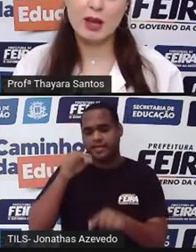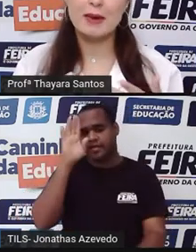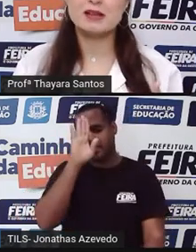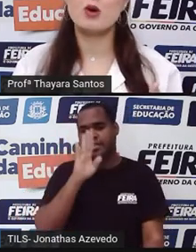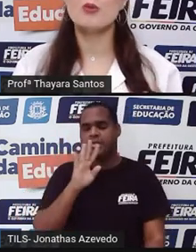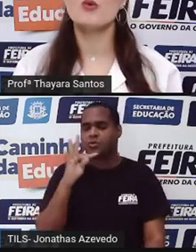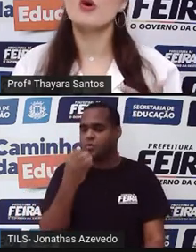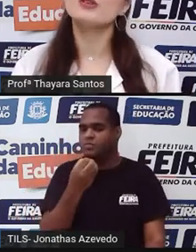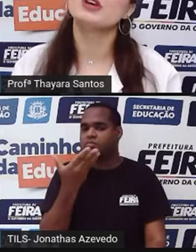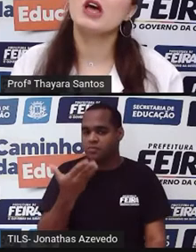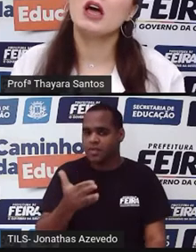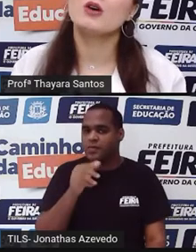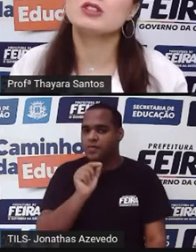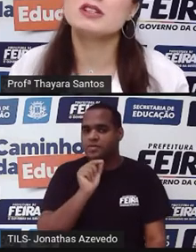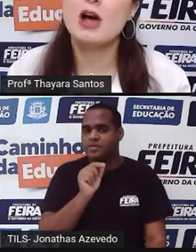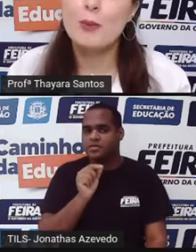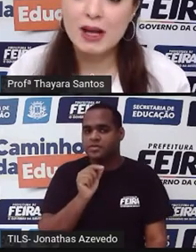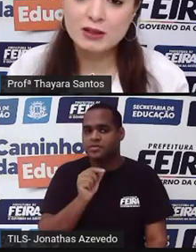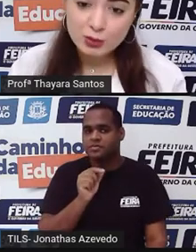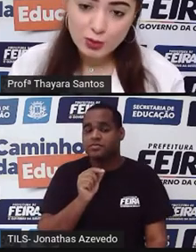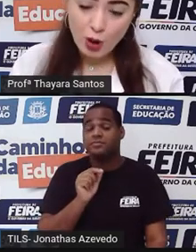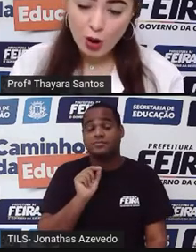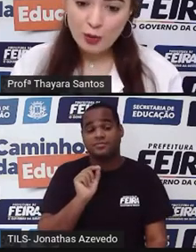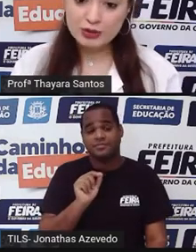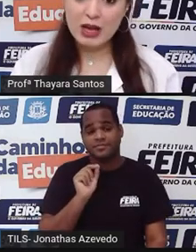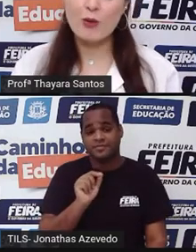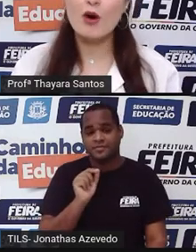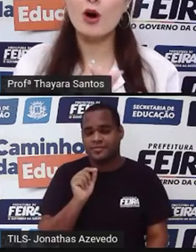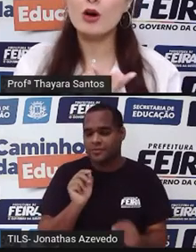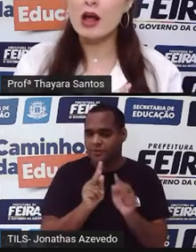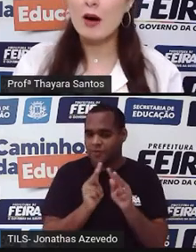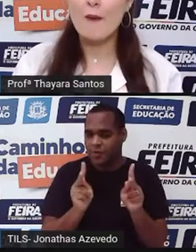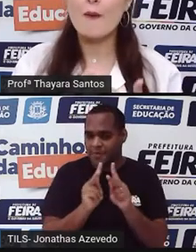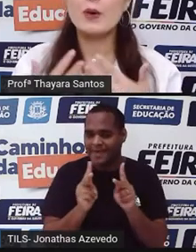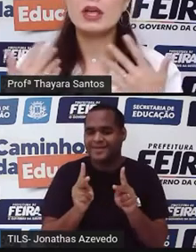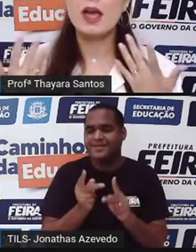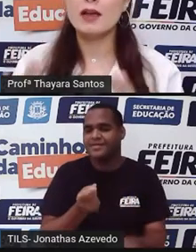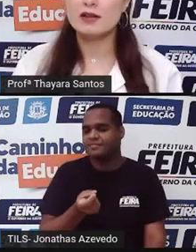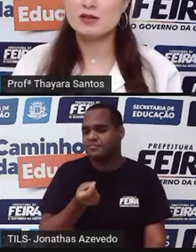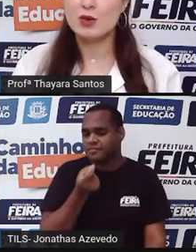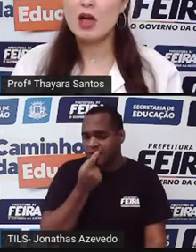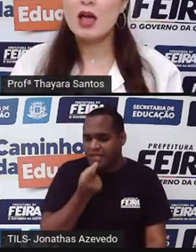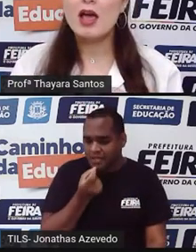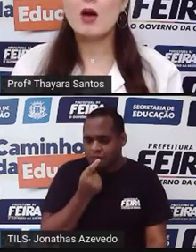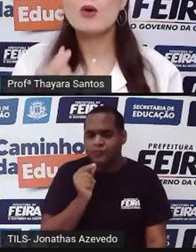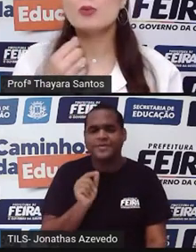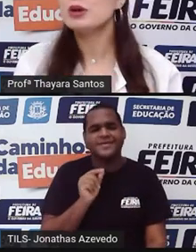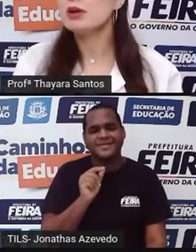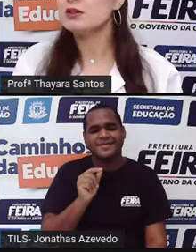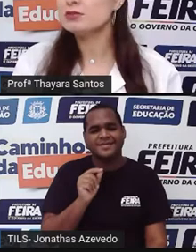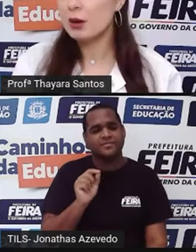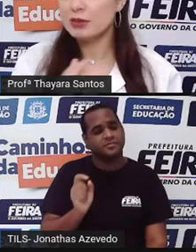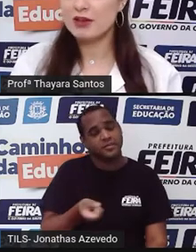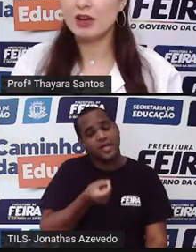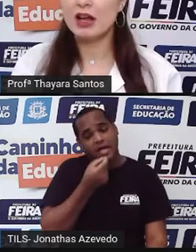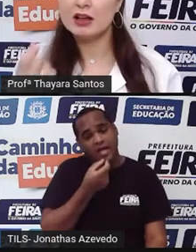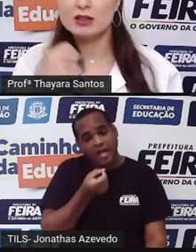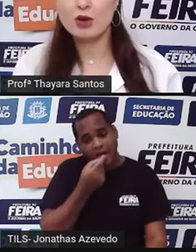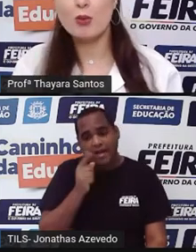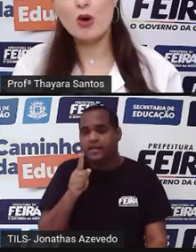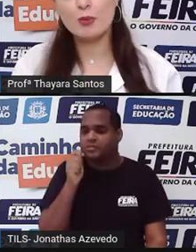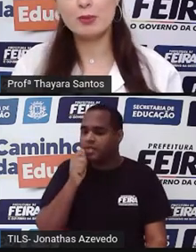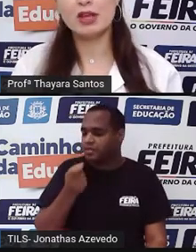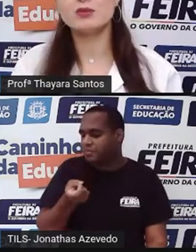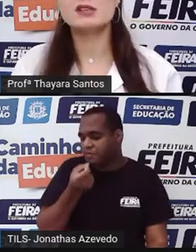todo que é mais comum hoje é utilizar um método hormonal oral O que é isso é o comprimido A